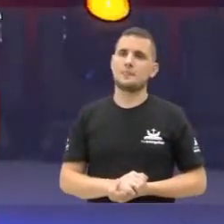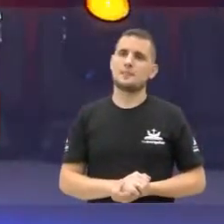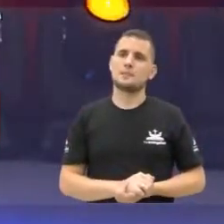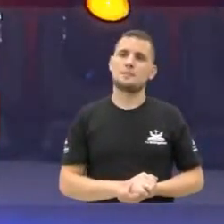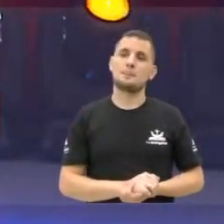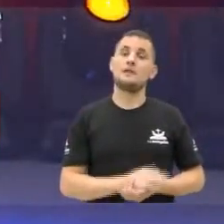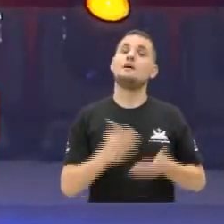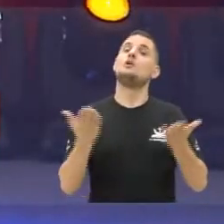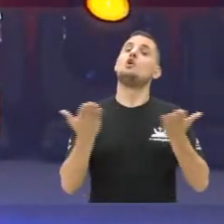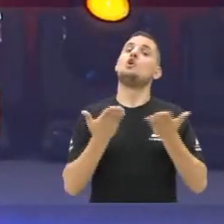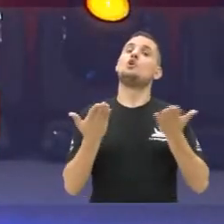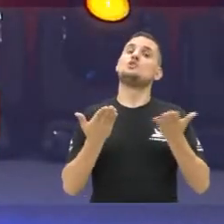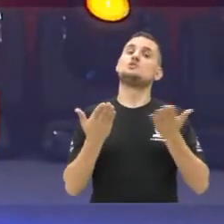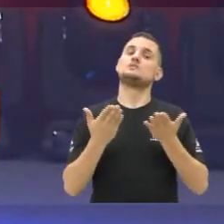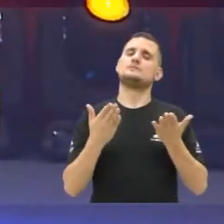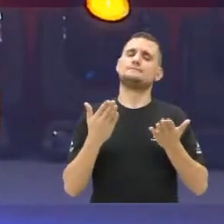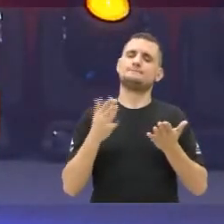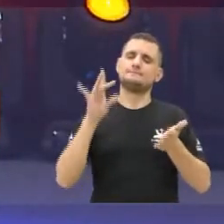Definitivamente hoje,